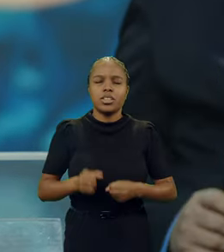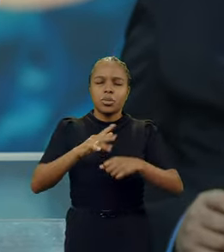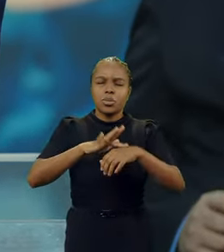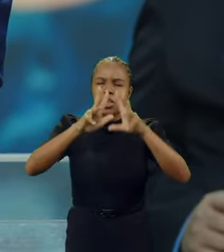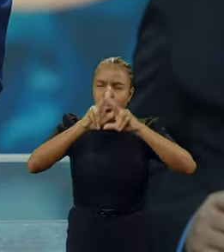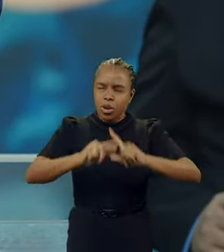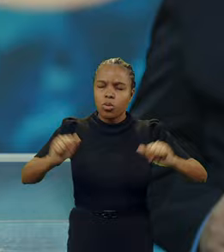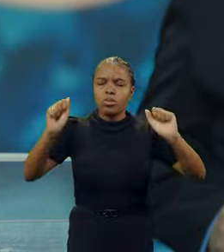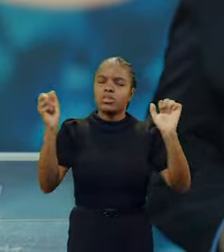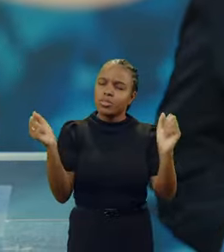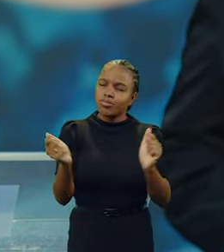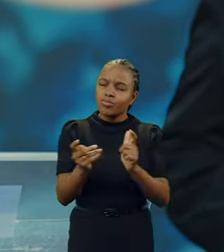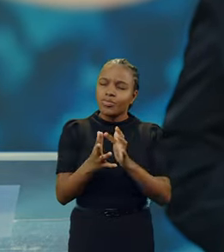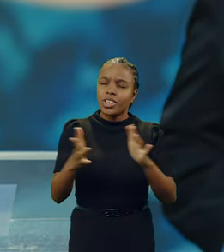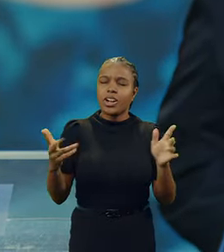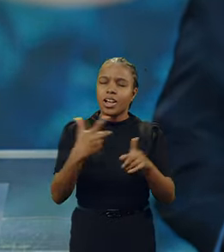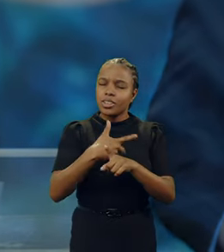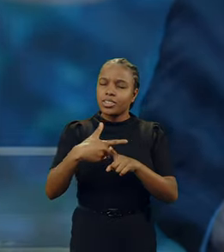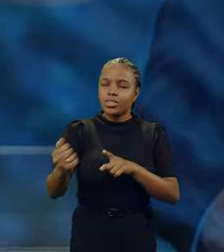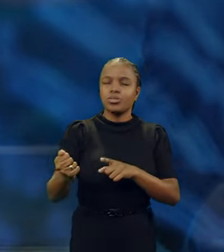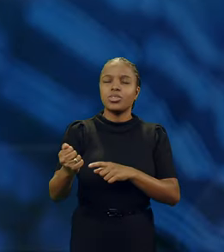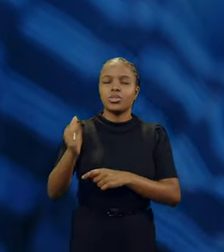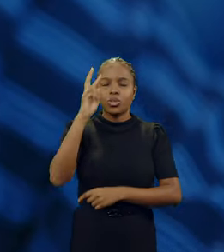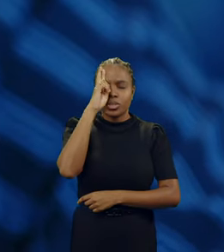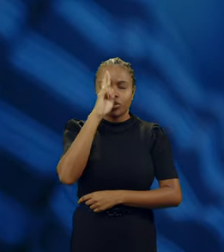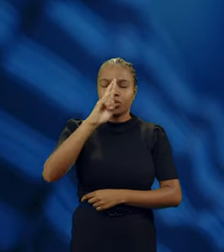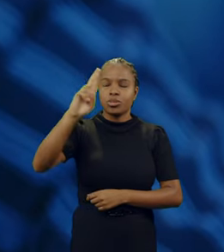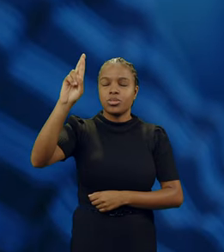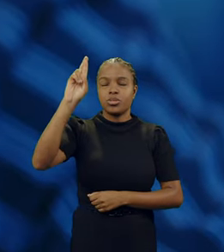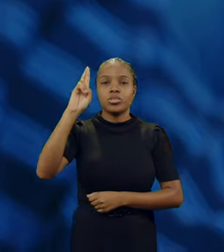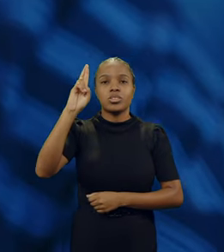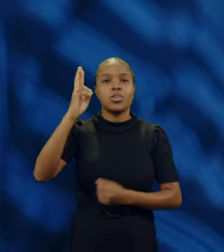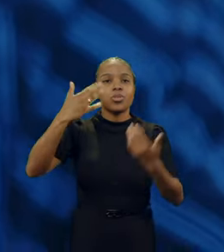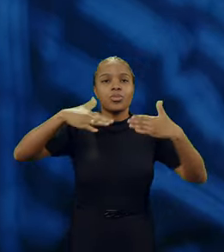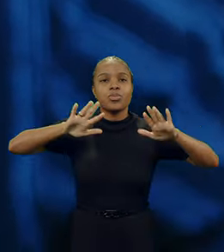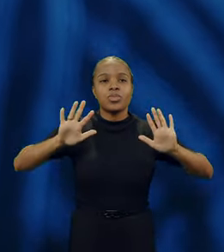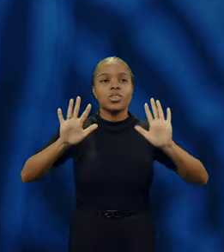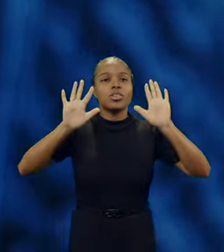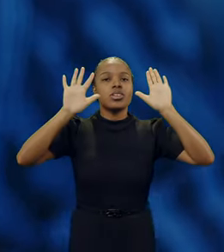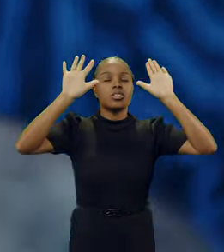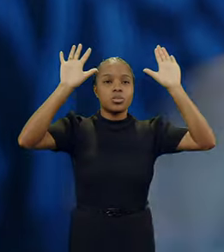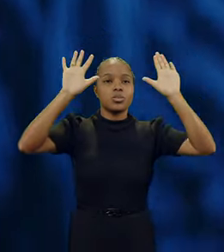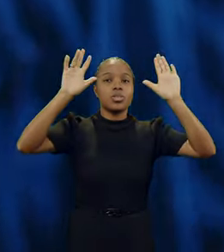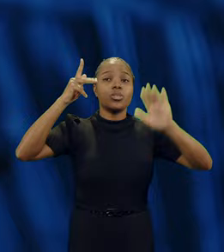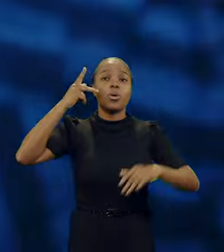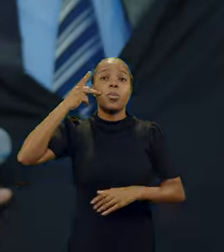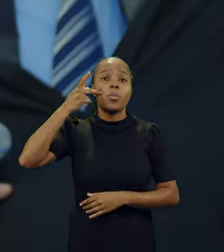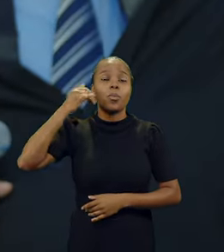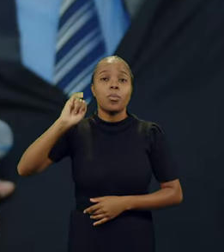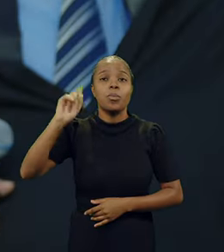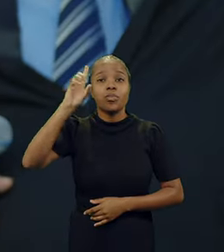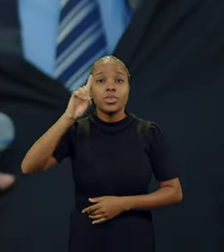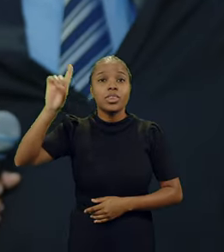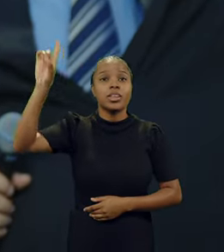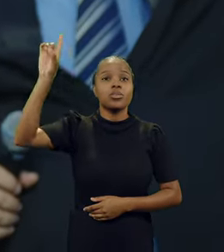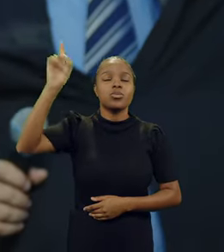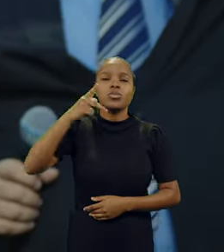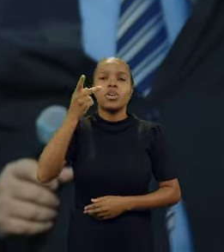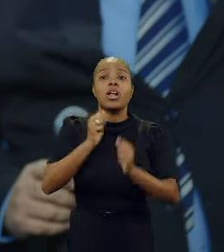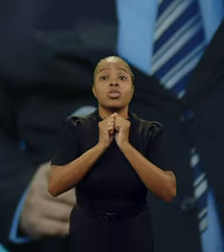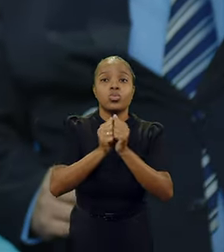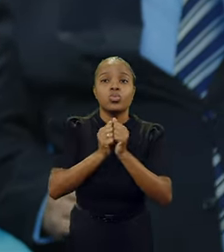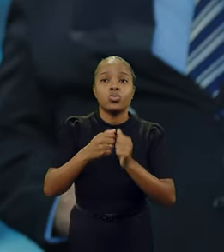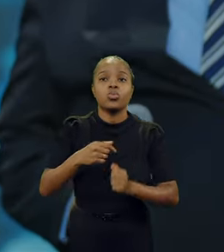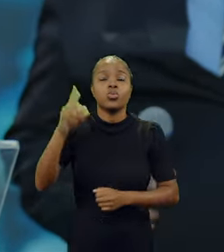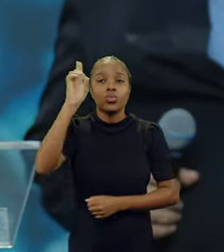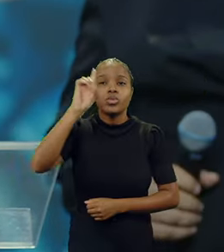o milagre, a vitória do Senhor. Levante as tuas mãos, diga: meu Deus,